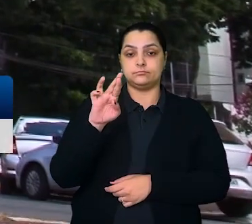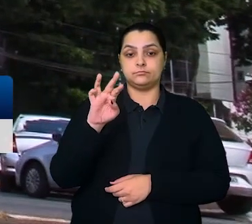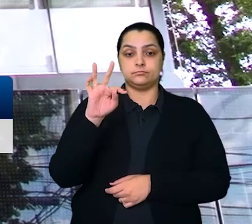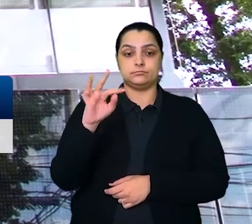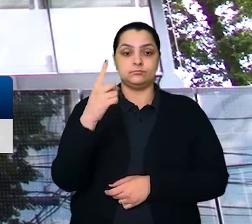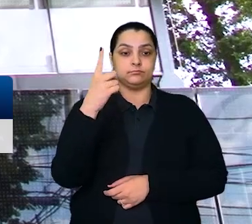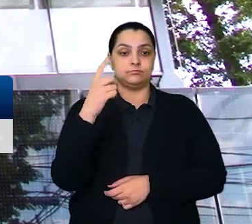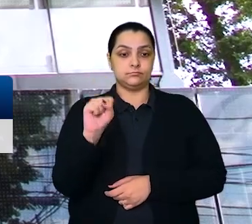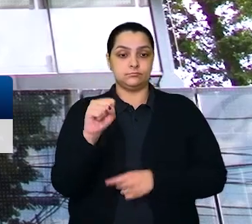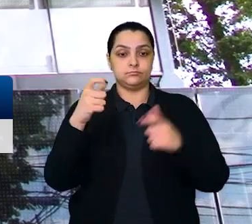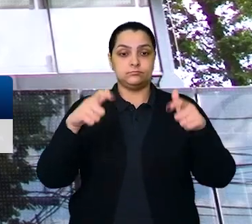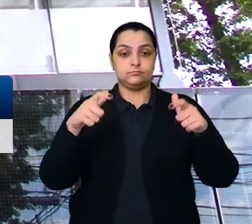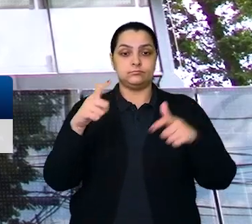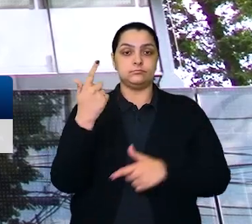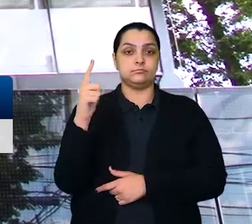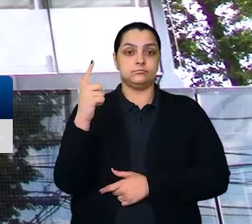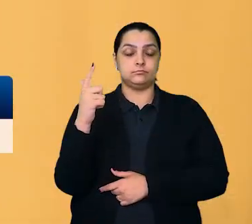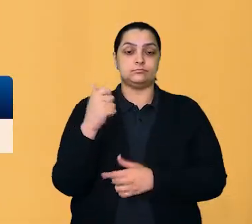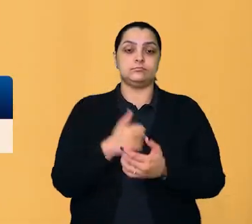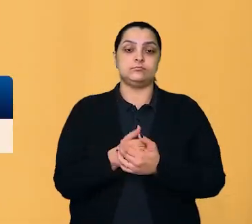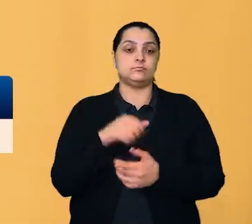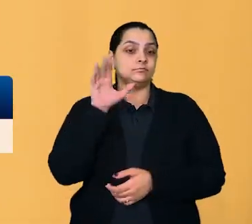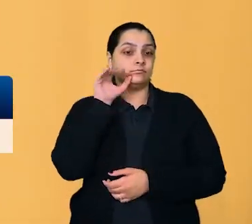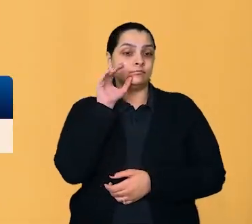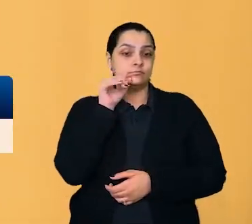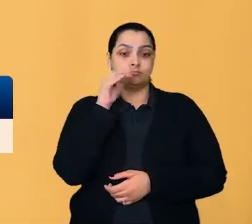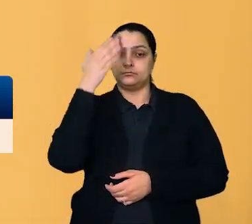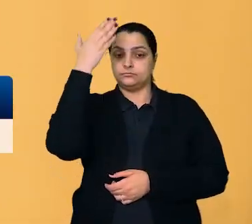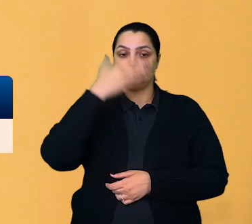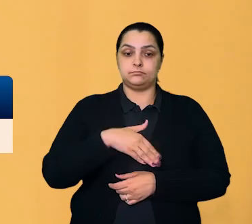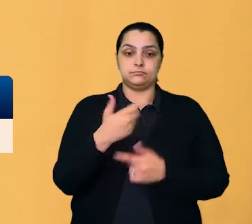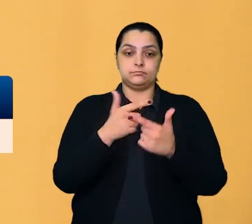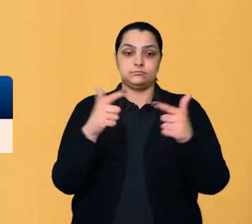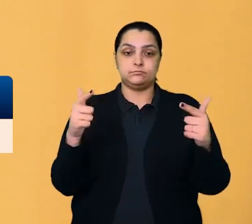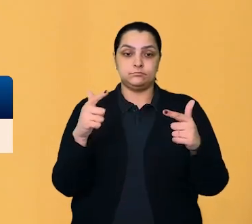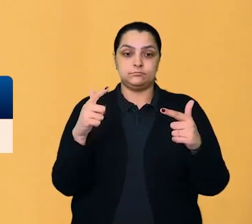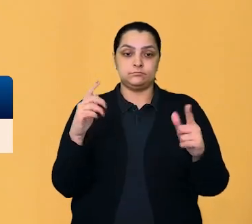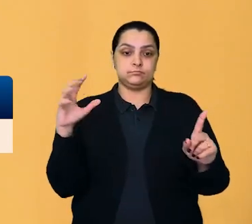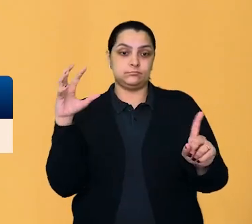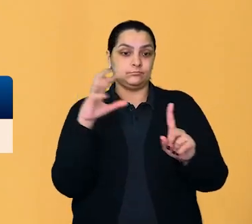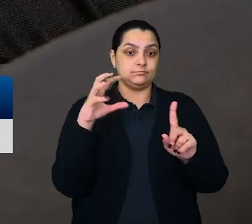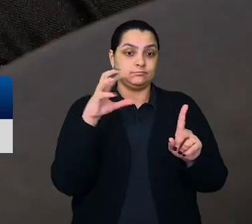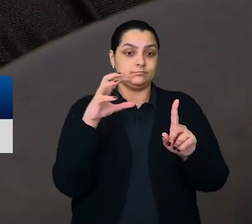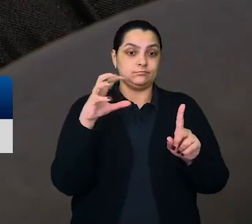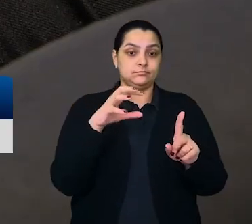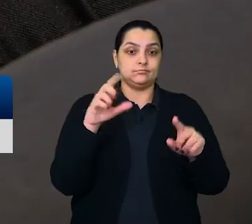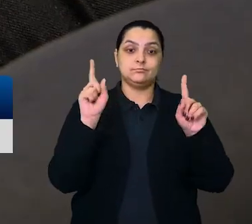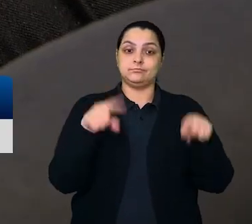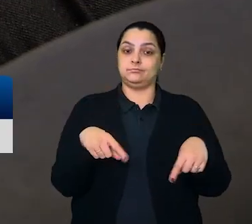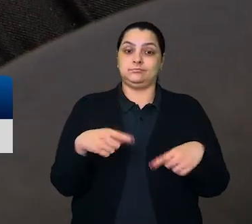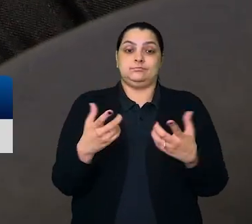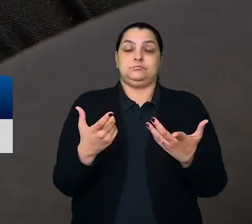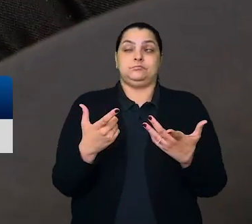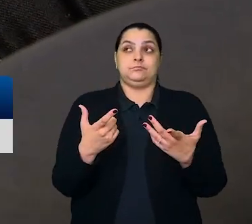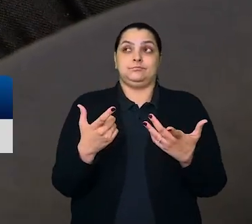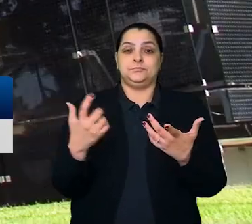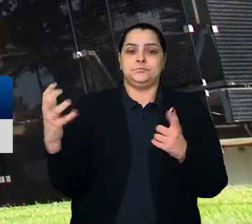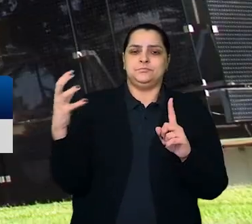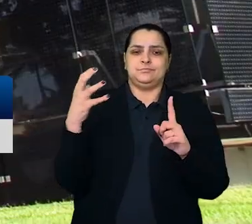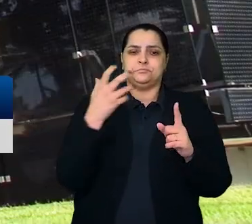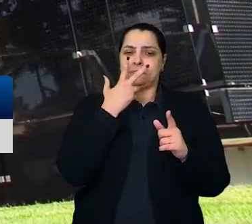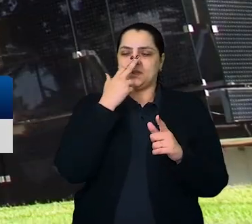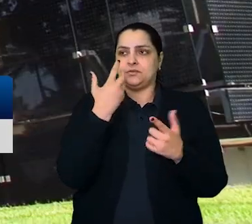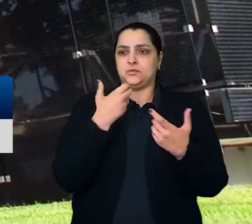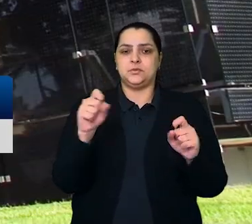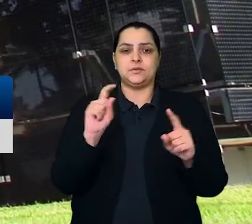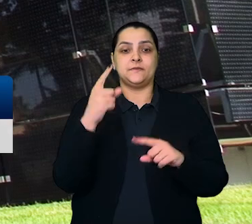da 18ª Região, em Goiás, a trabalhadora não comprovou que as investidas do encarregado eram indesejadas. O TRT